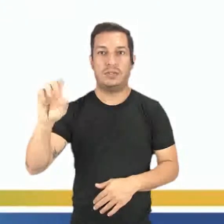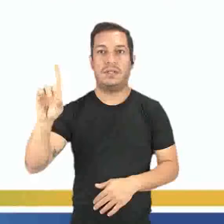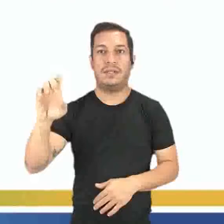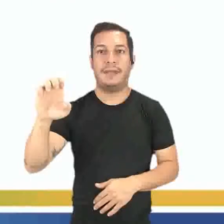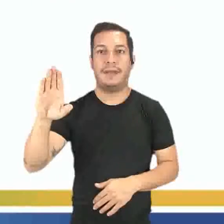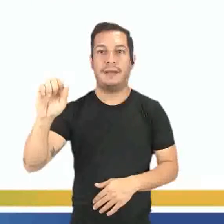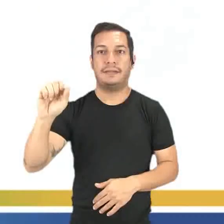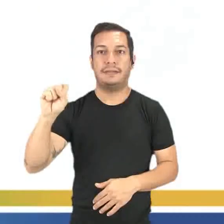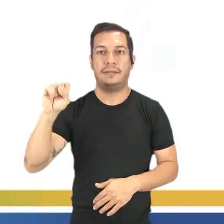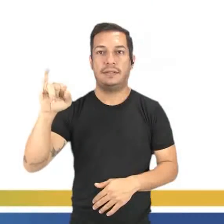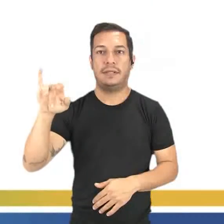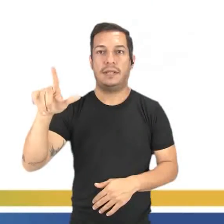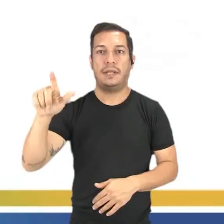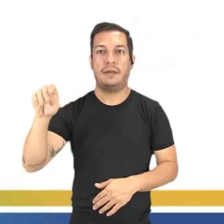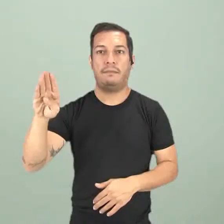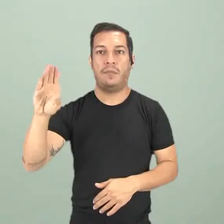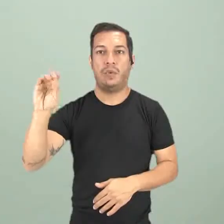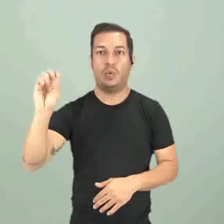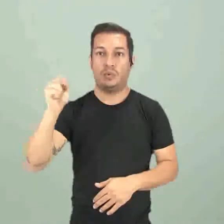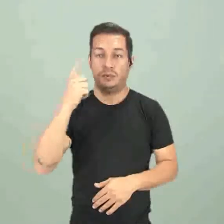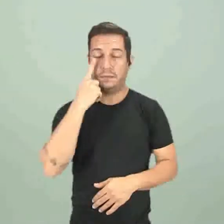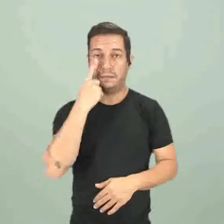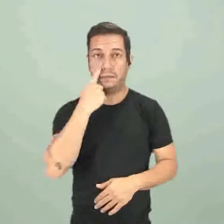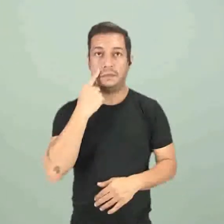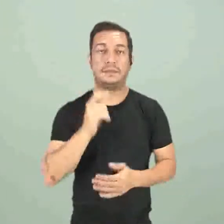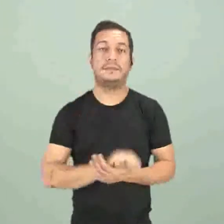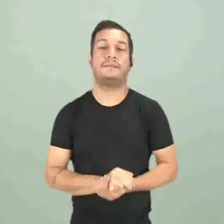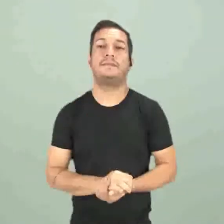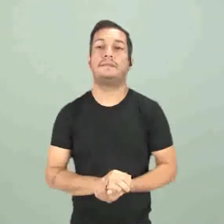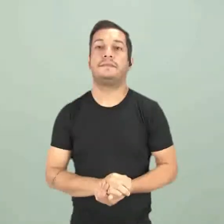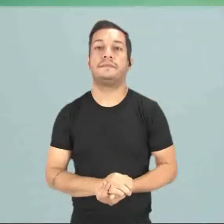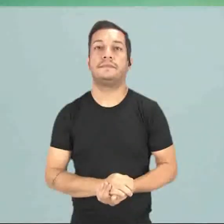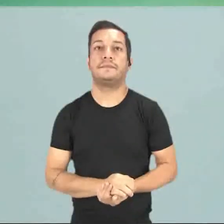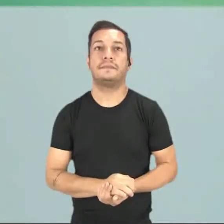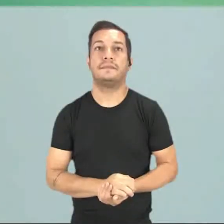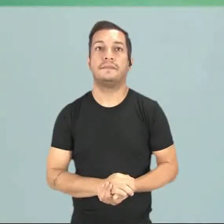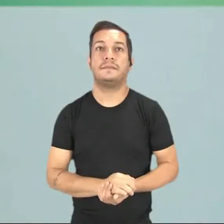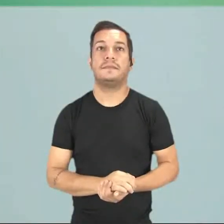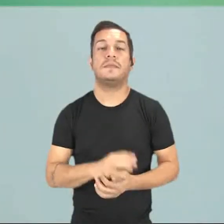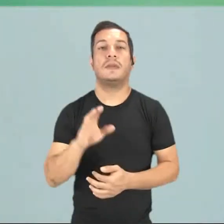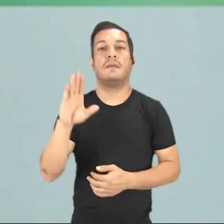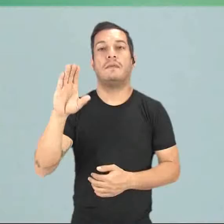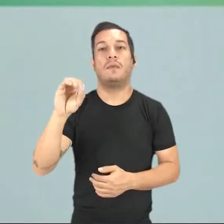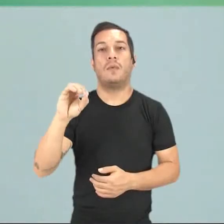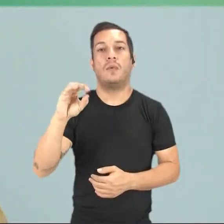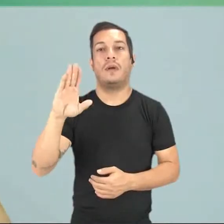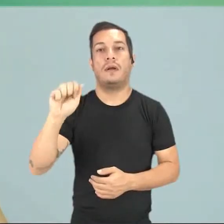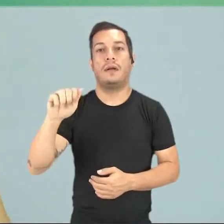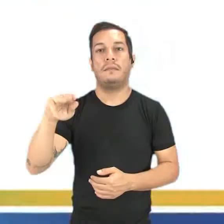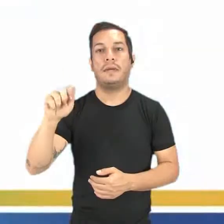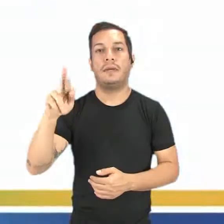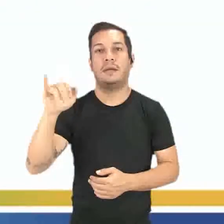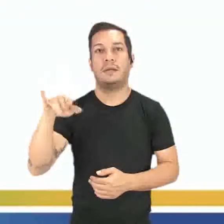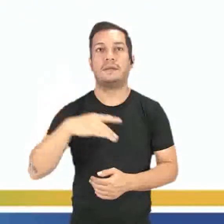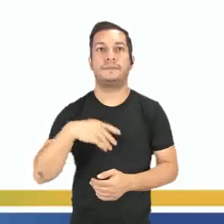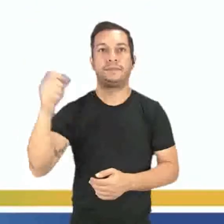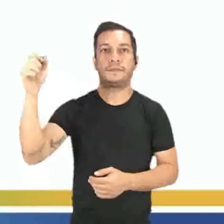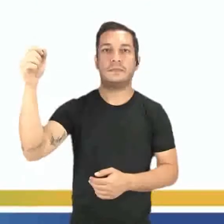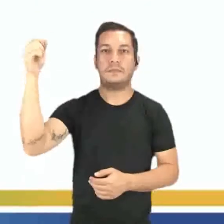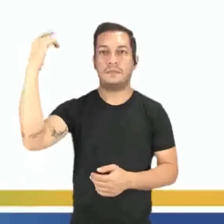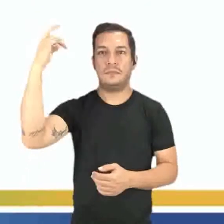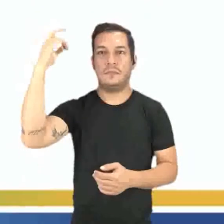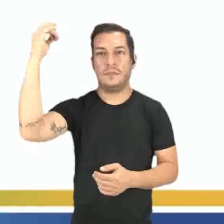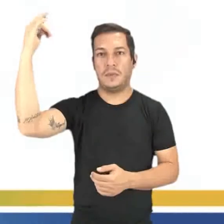bom? Então, vem aqui comigo, acompanhe. O Camarim. A luz do